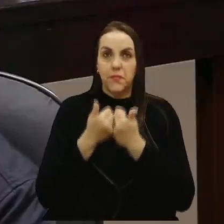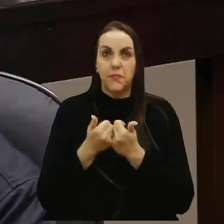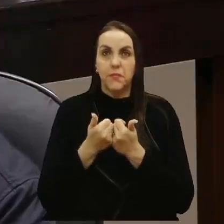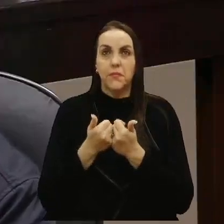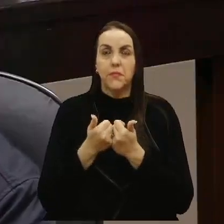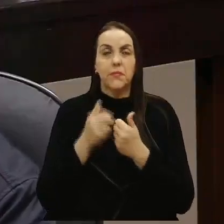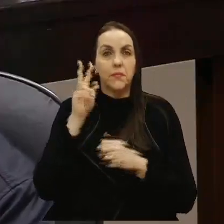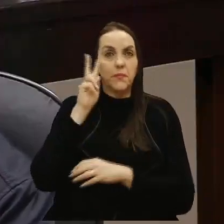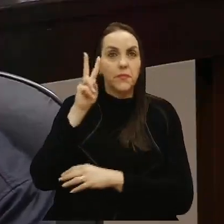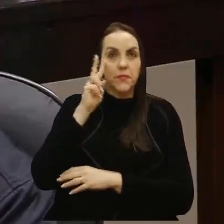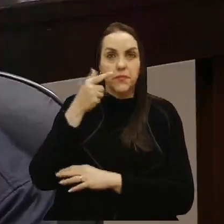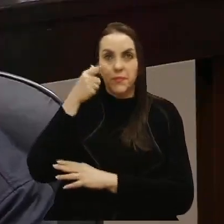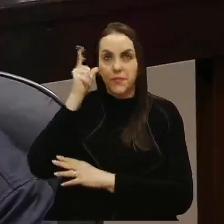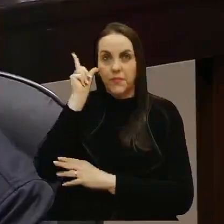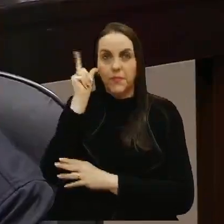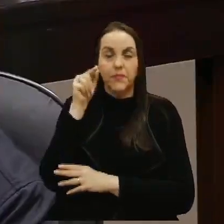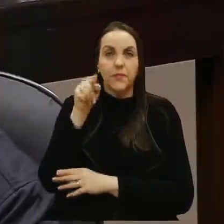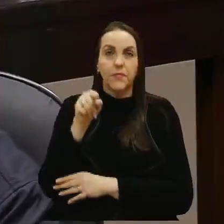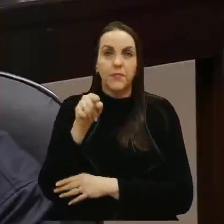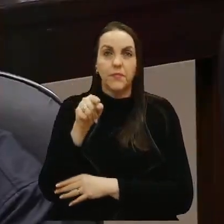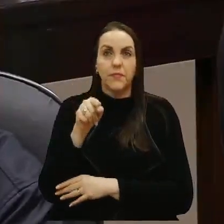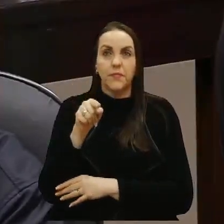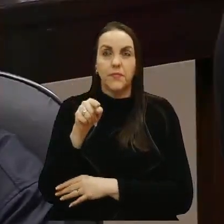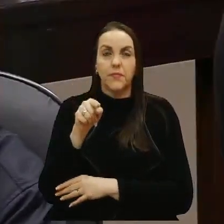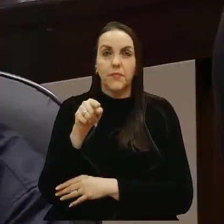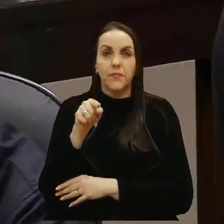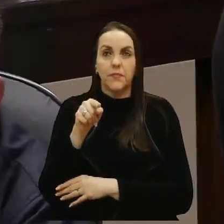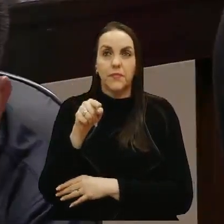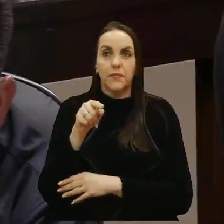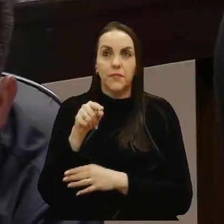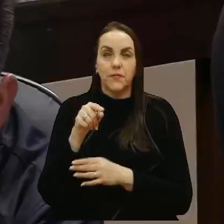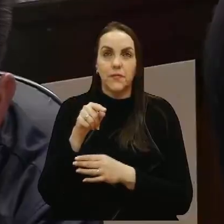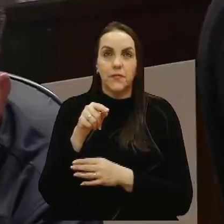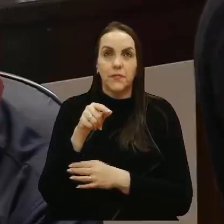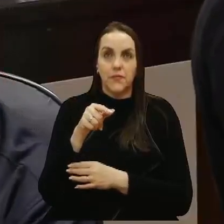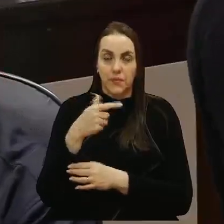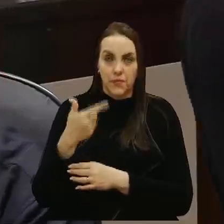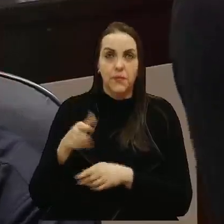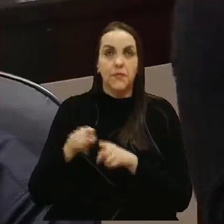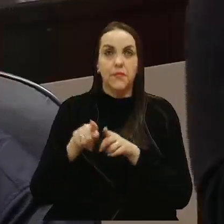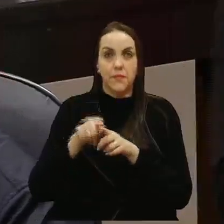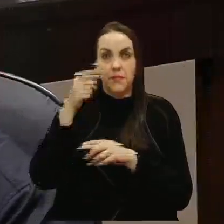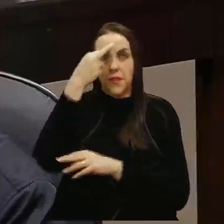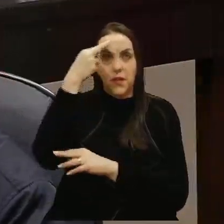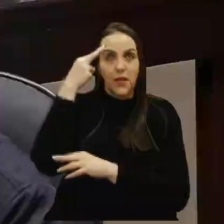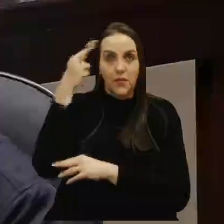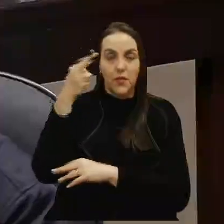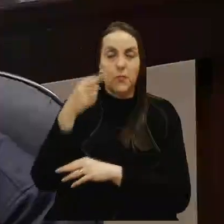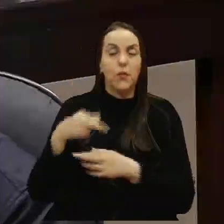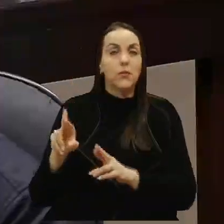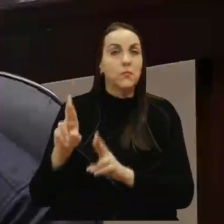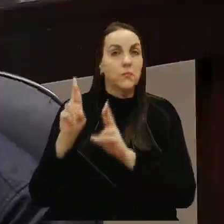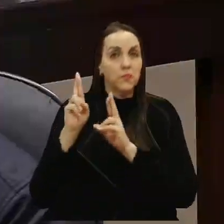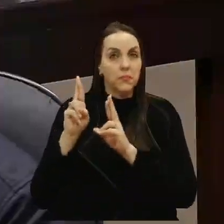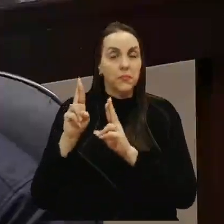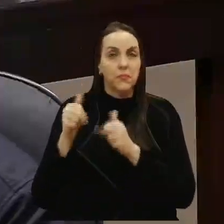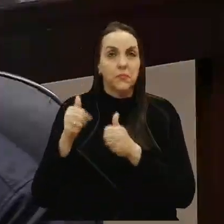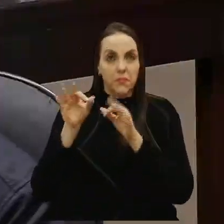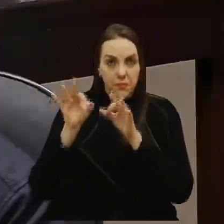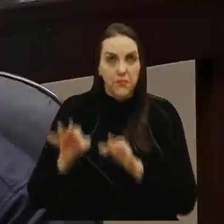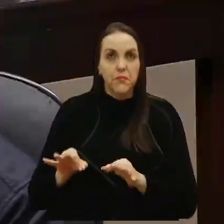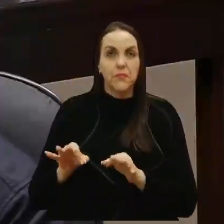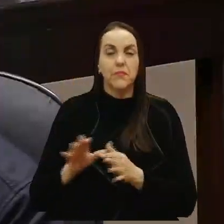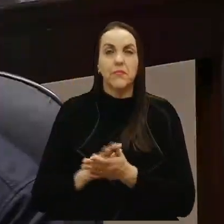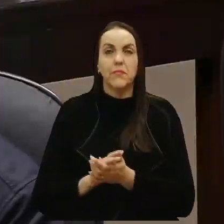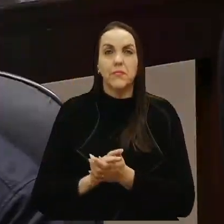Aqui, lembrar que ontem a gente esteve lá na posse do agora secretário Rafael Bueno. A gente torce para que dê certo, né? Como o